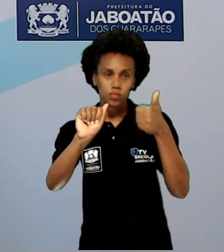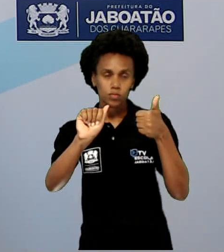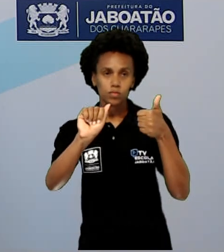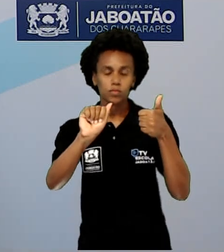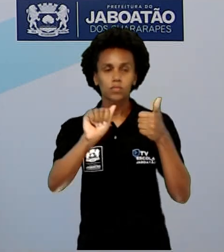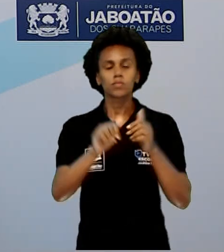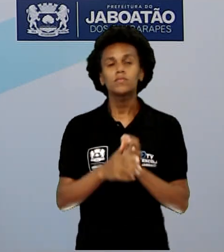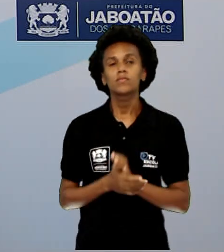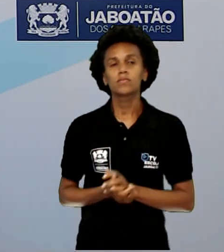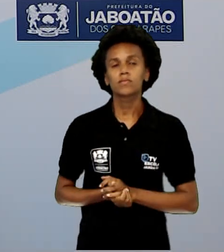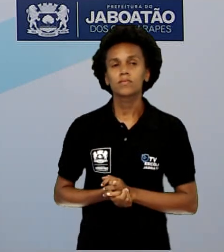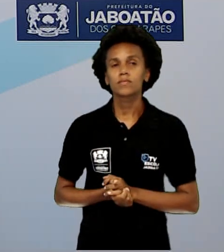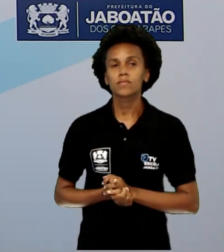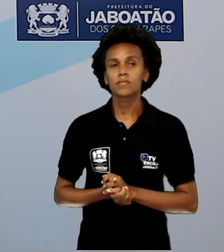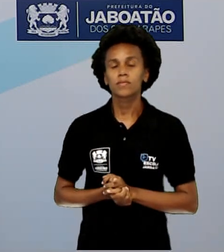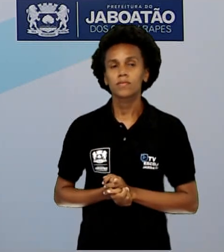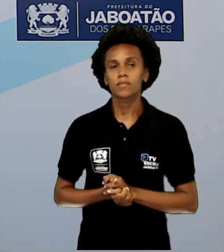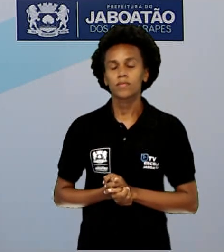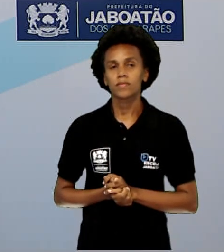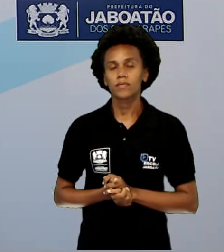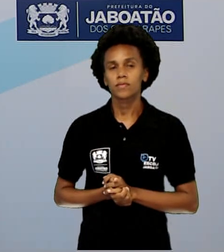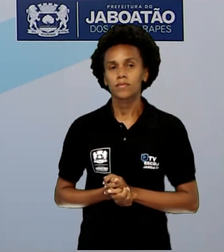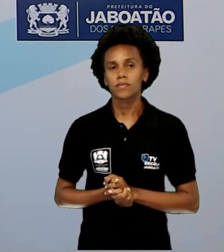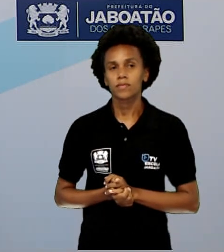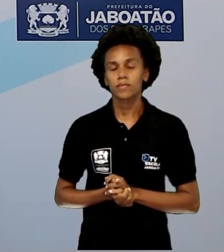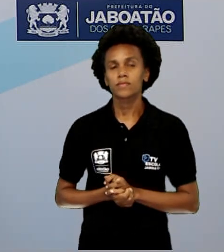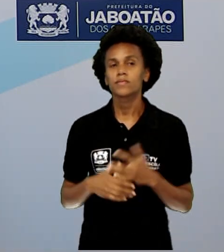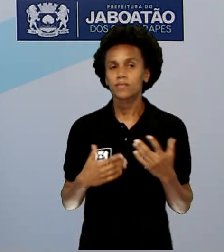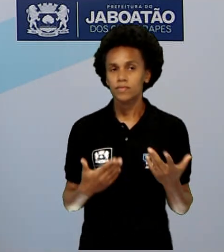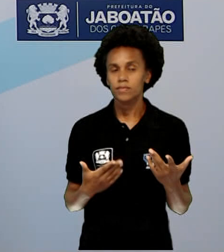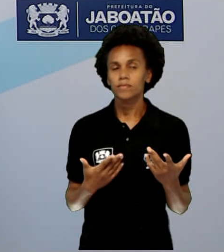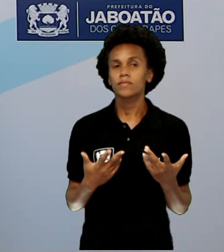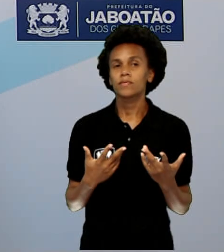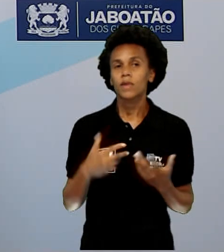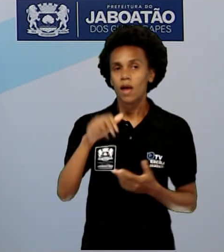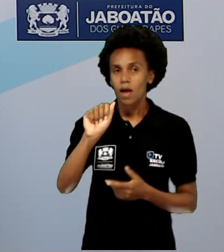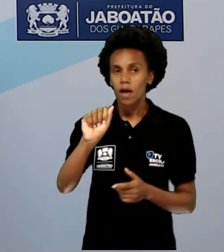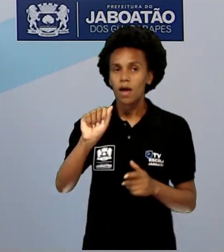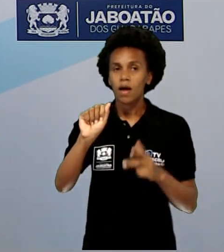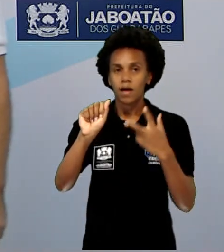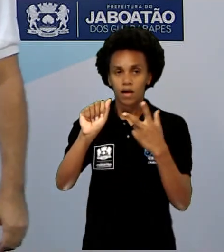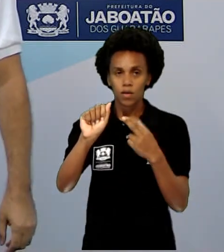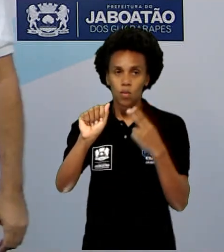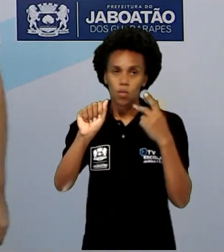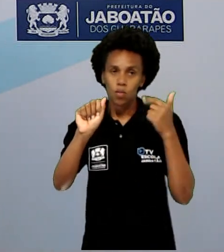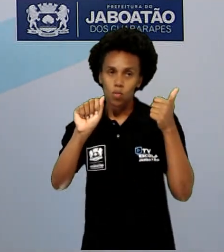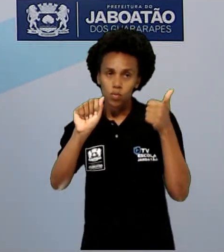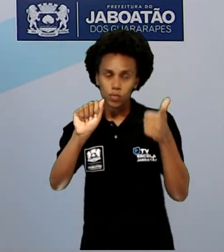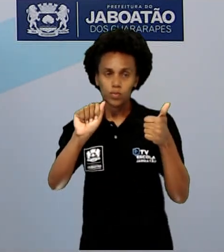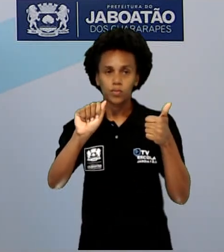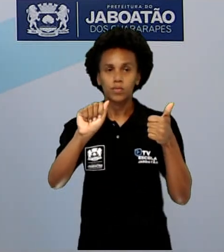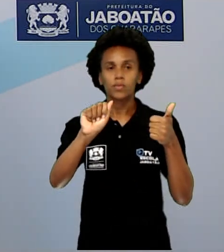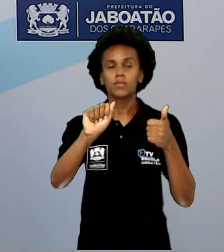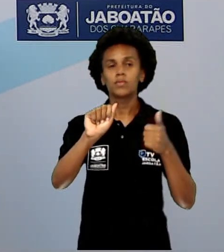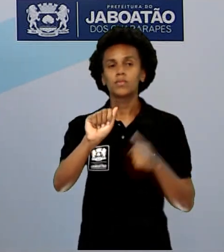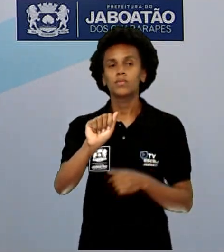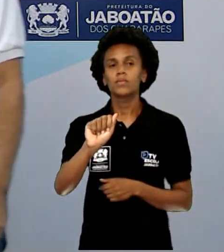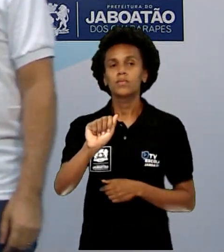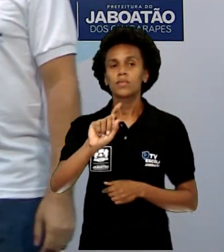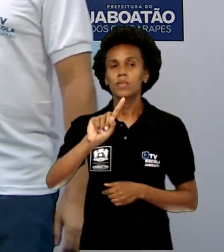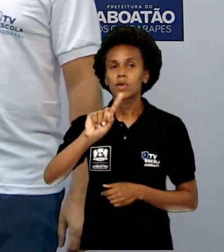geral, eu tenho que o A, que está aqui na frente x ao quadrado, é 1. Por isso eu botei o A sendo 1. Ó. E uma das raízes é